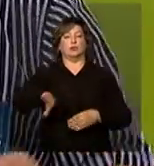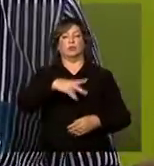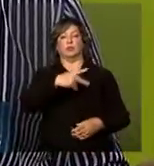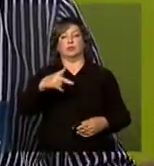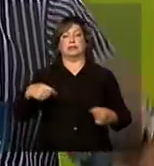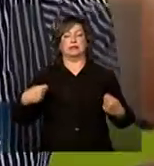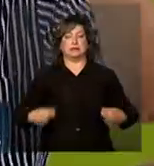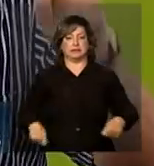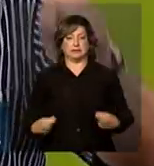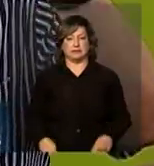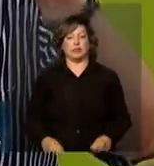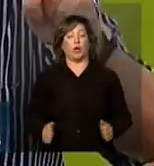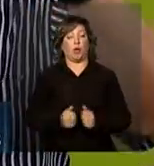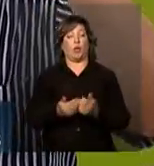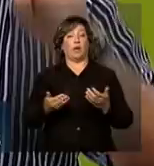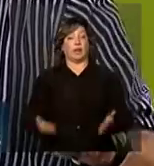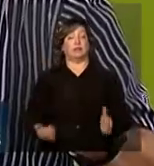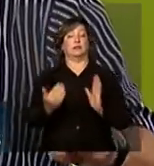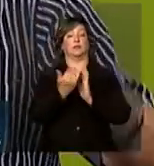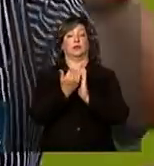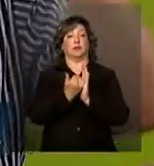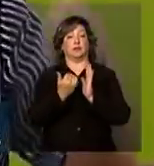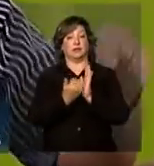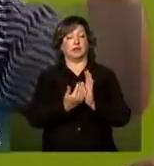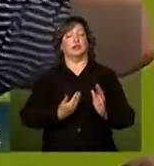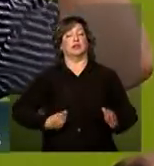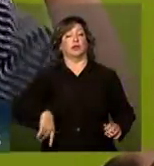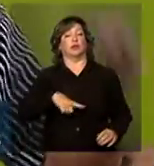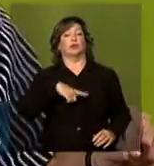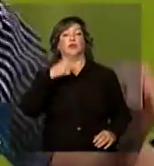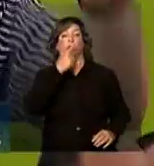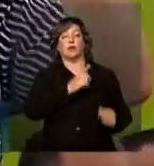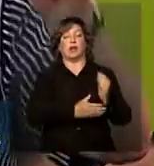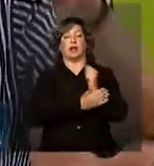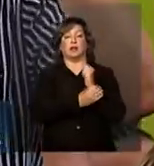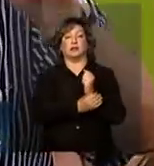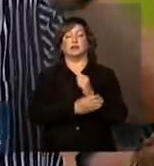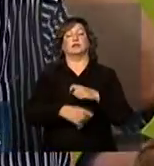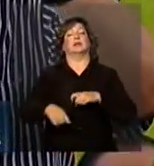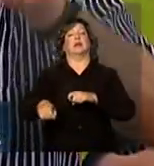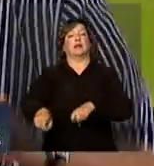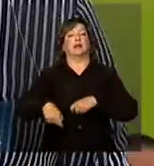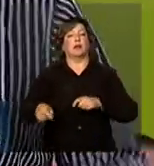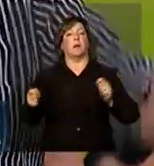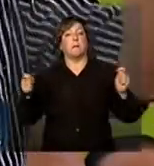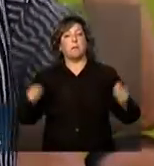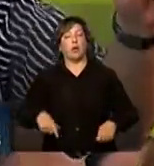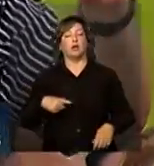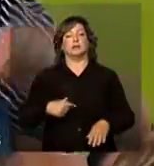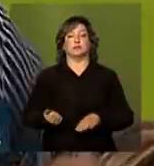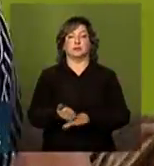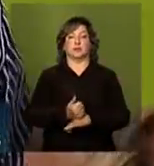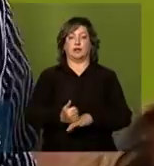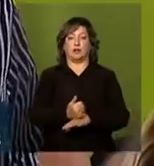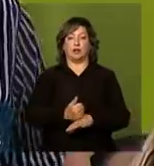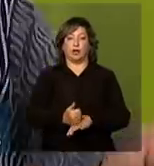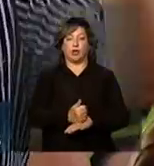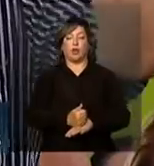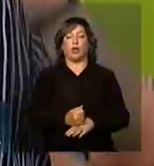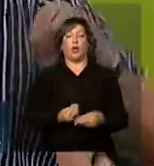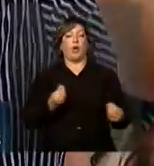esse programa nós vamos garantir que os agricultores possam ter melhores condições de escoar a sua